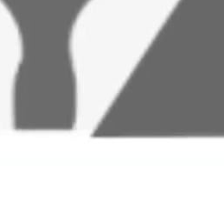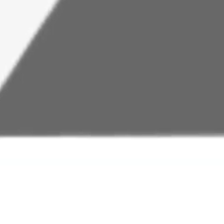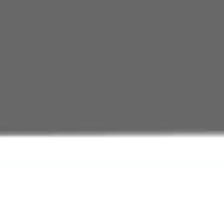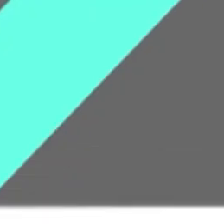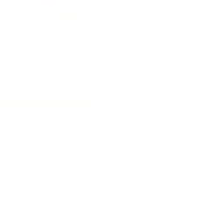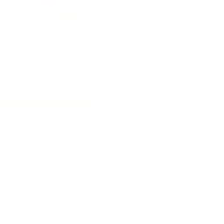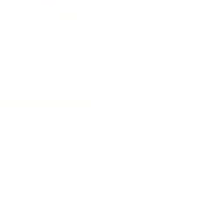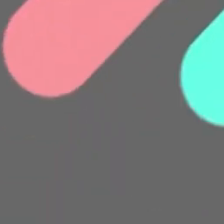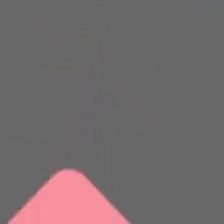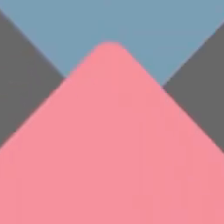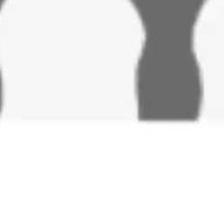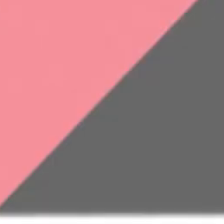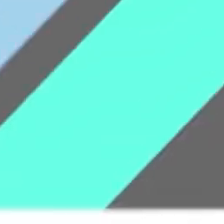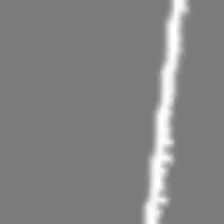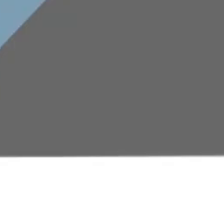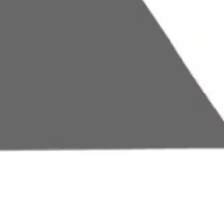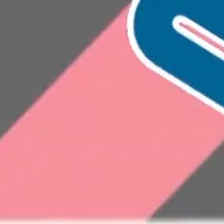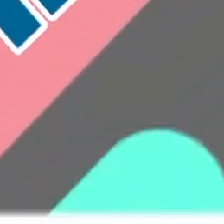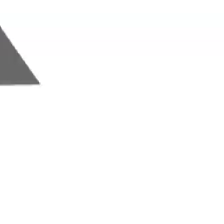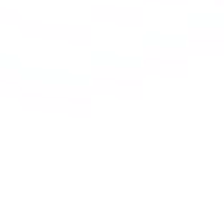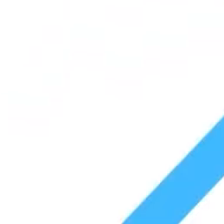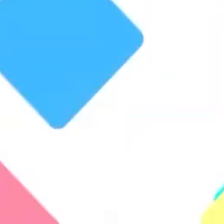E aí